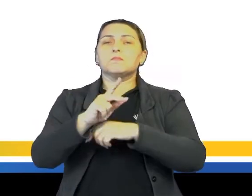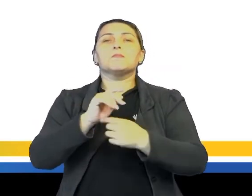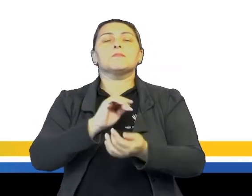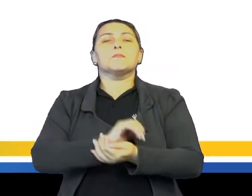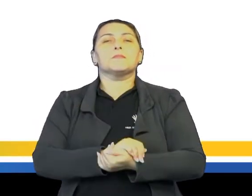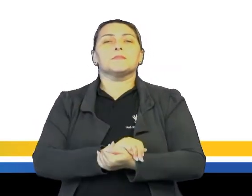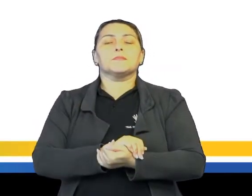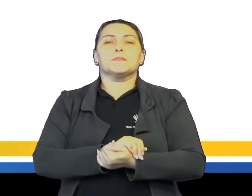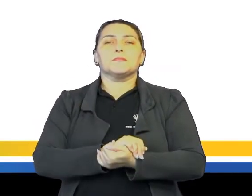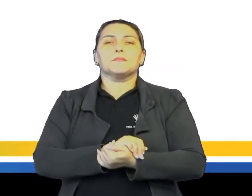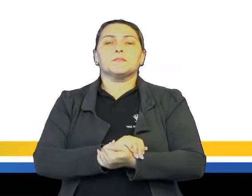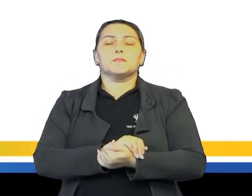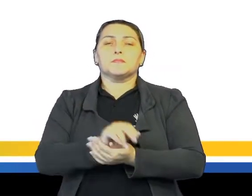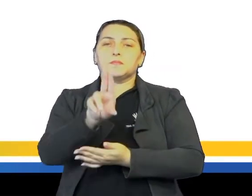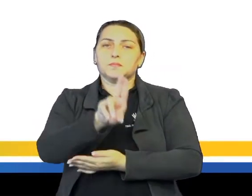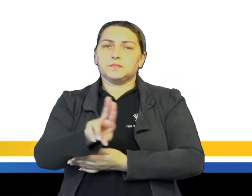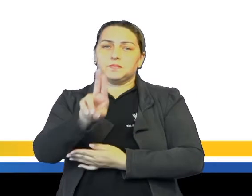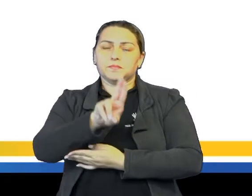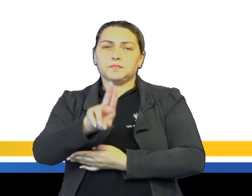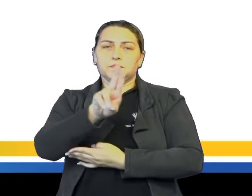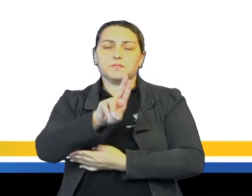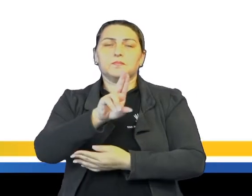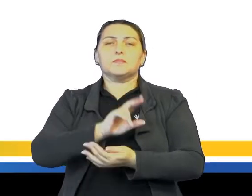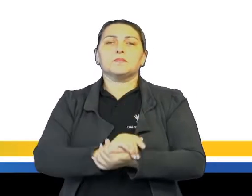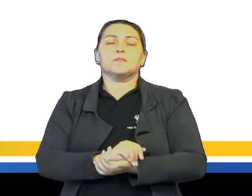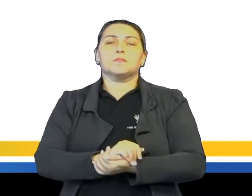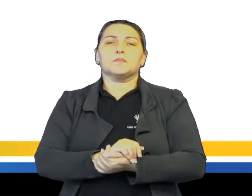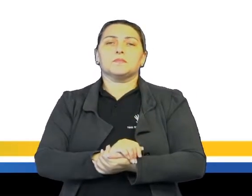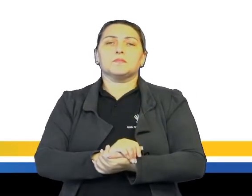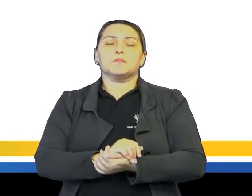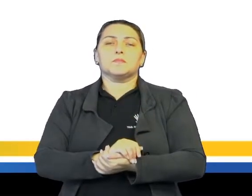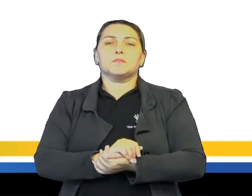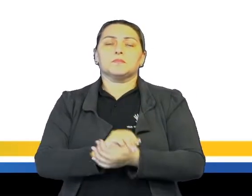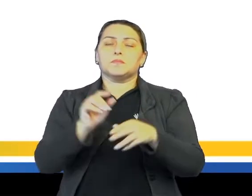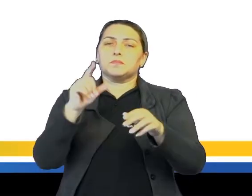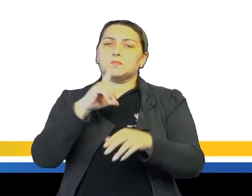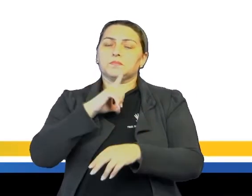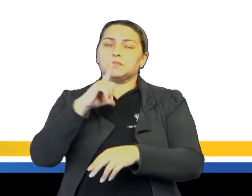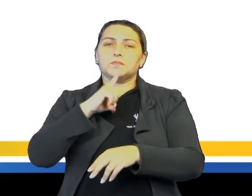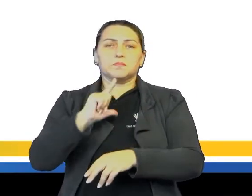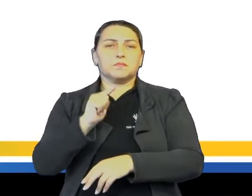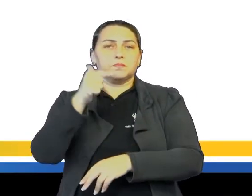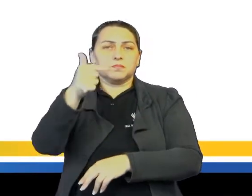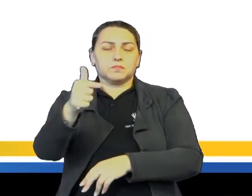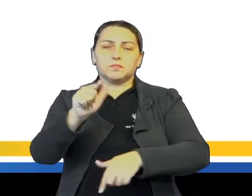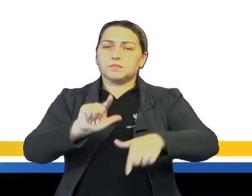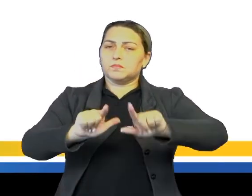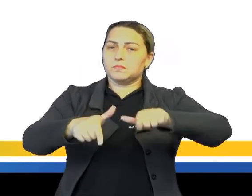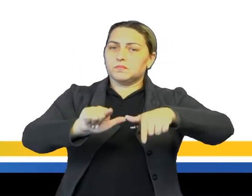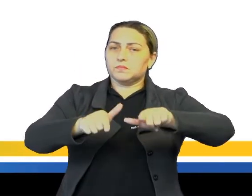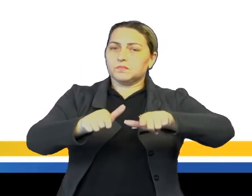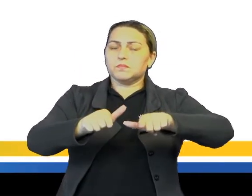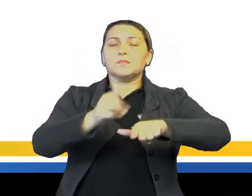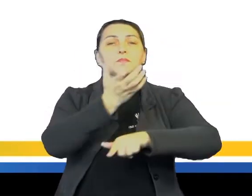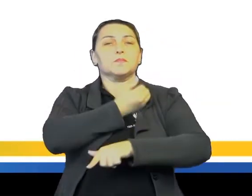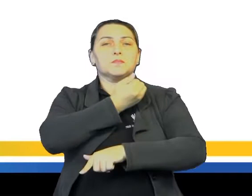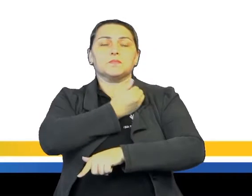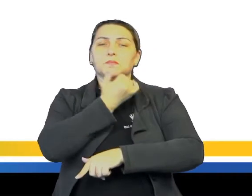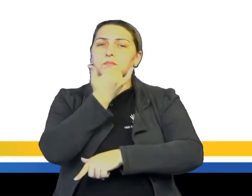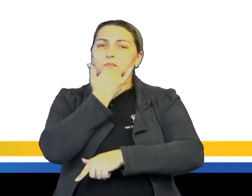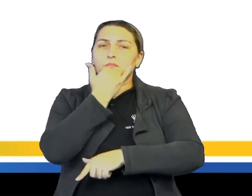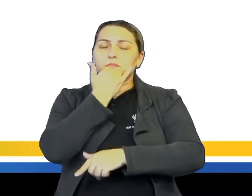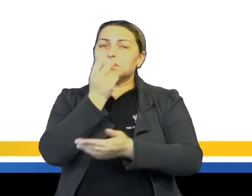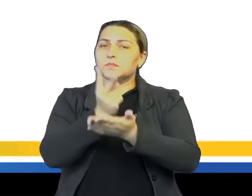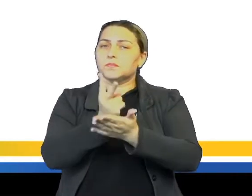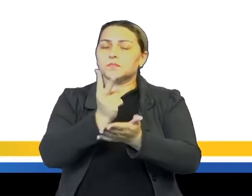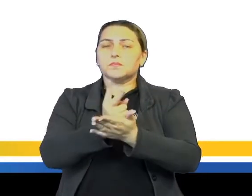ele, estiver utilizando, e aí você, consequentemente, tem o próximo algarismo. Por isso,